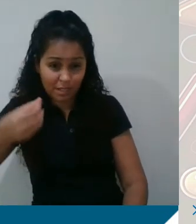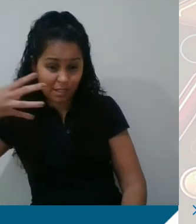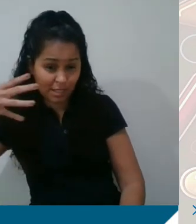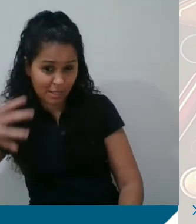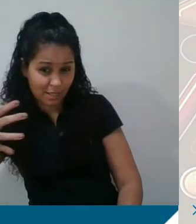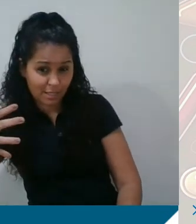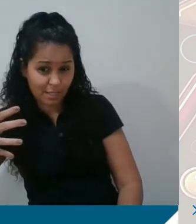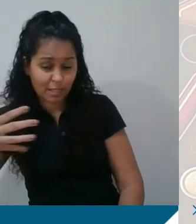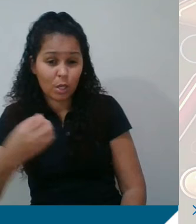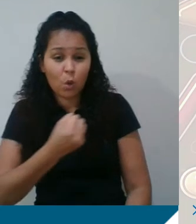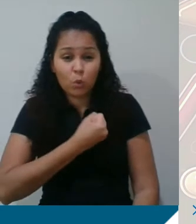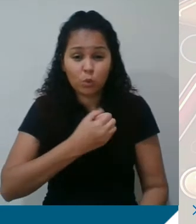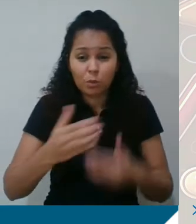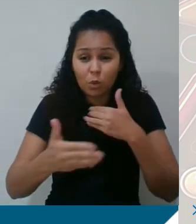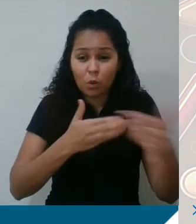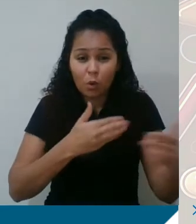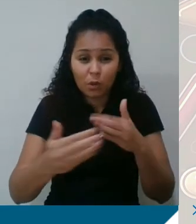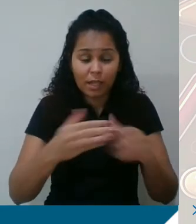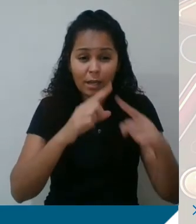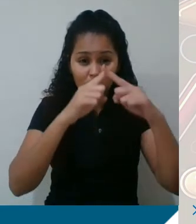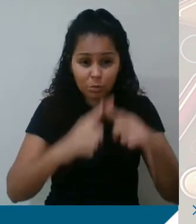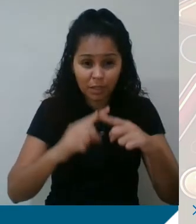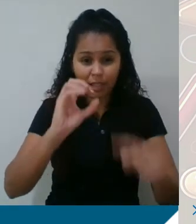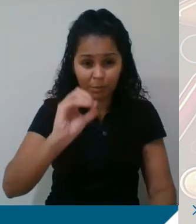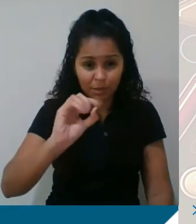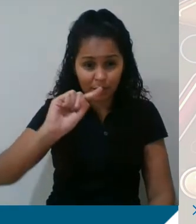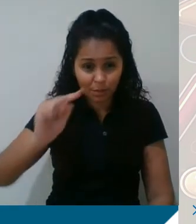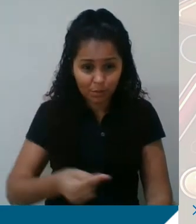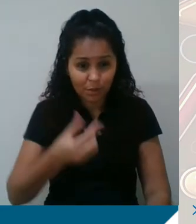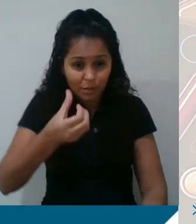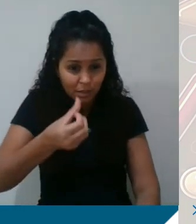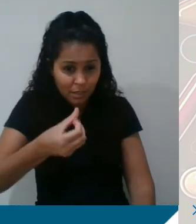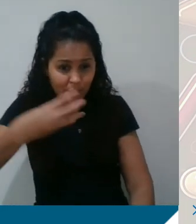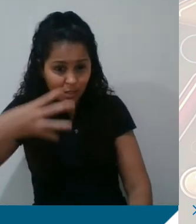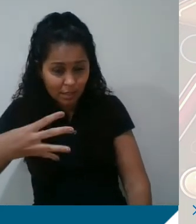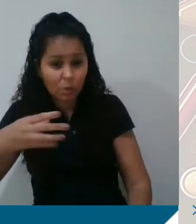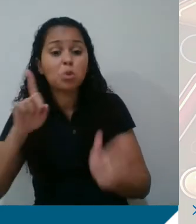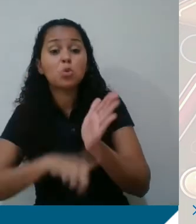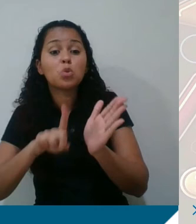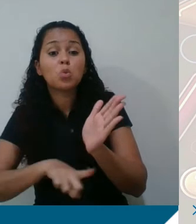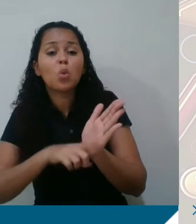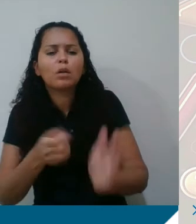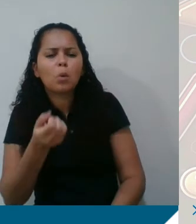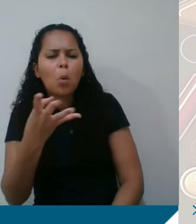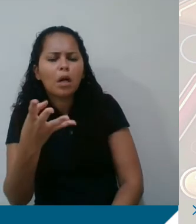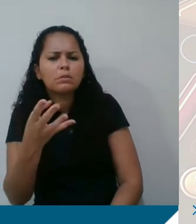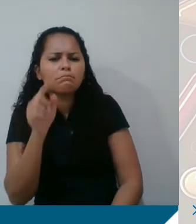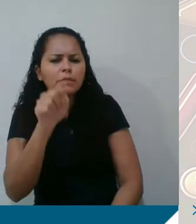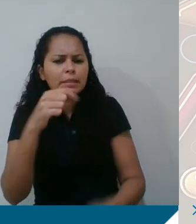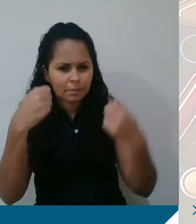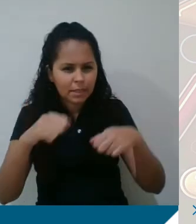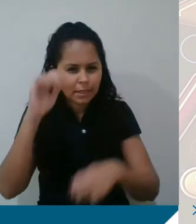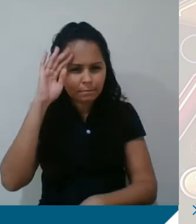valor qualquer multiplicado por 0,64, ele vai diminuir, ou seja, ele teve um desconto. Um desconto de quanto? Aí agora